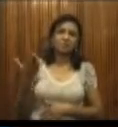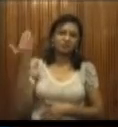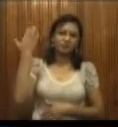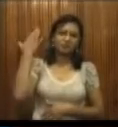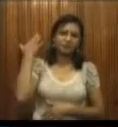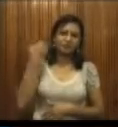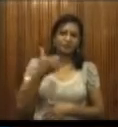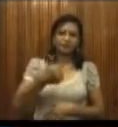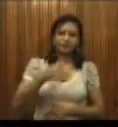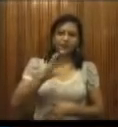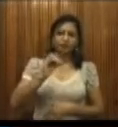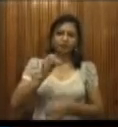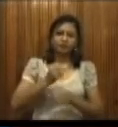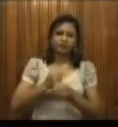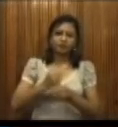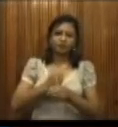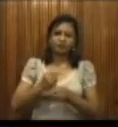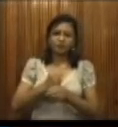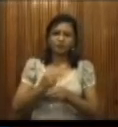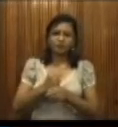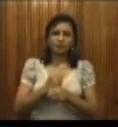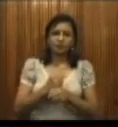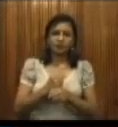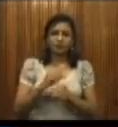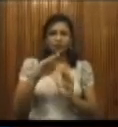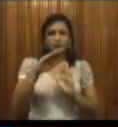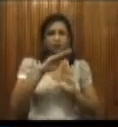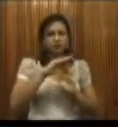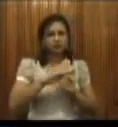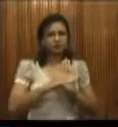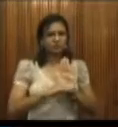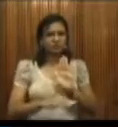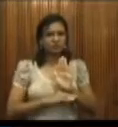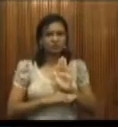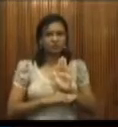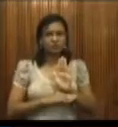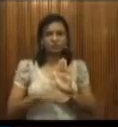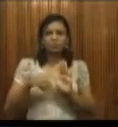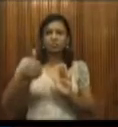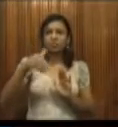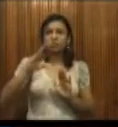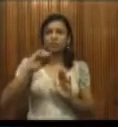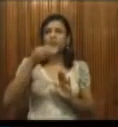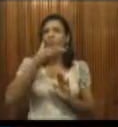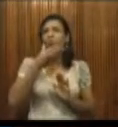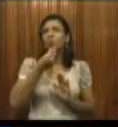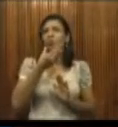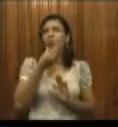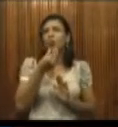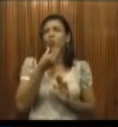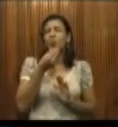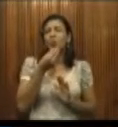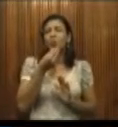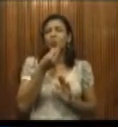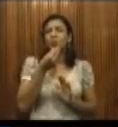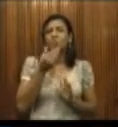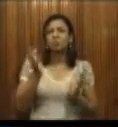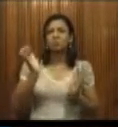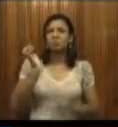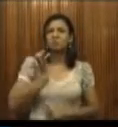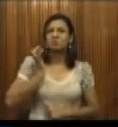Forbes sobre os 10 homens mais ricos do mundo. E quem é que estava em destaque naquela época? Bill